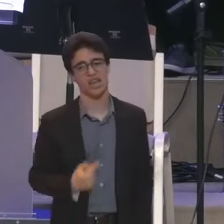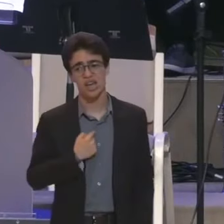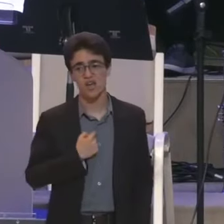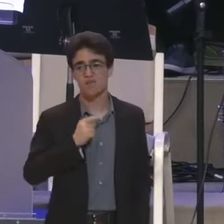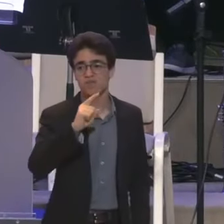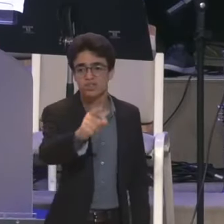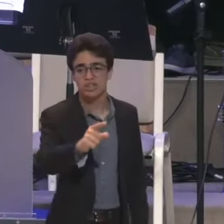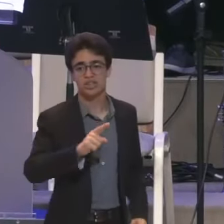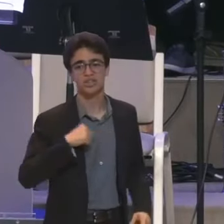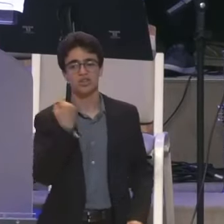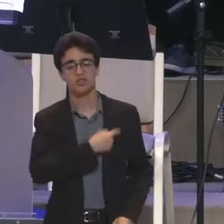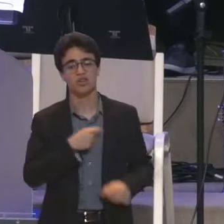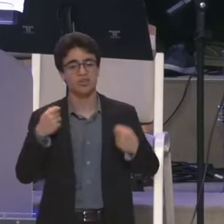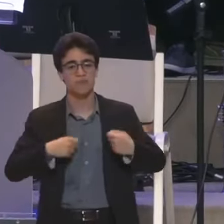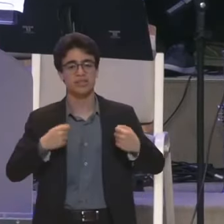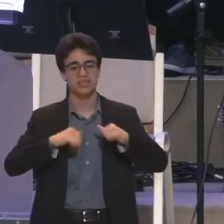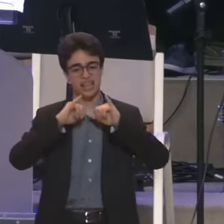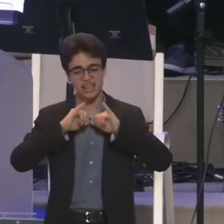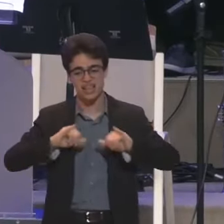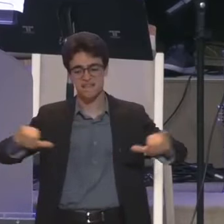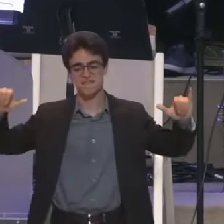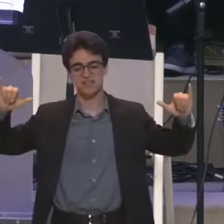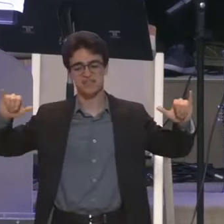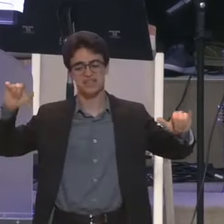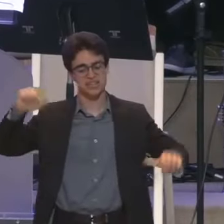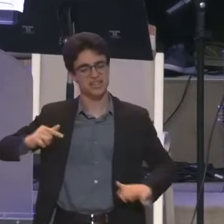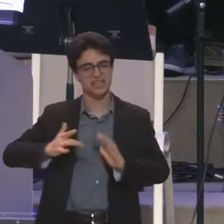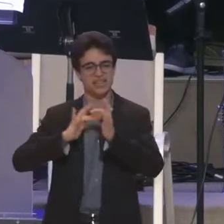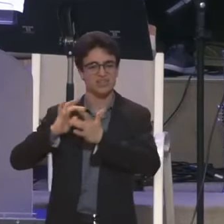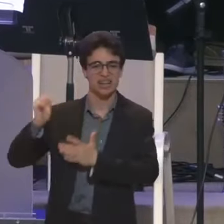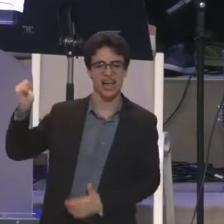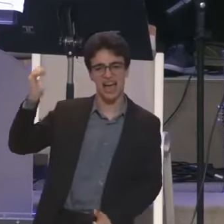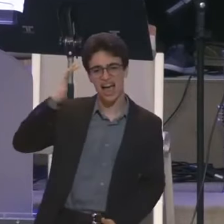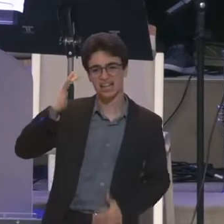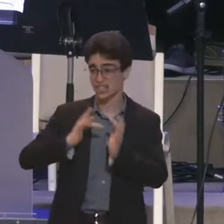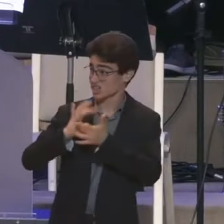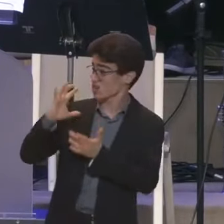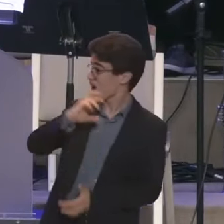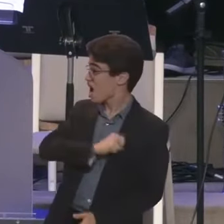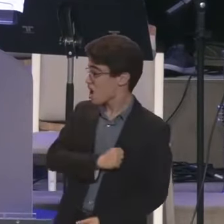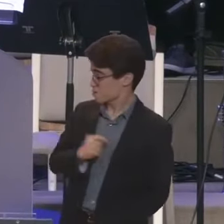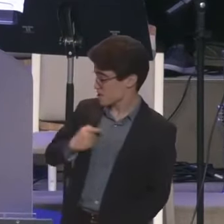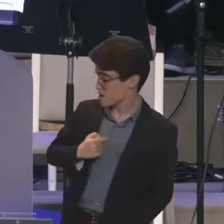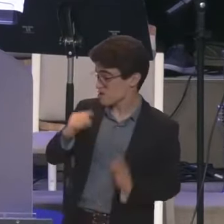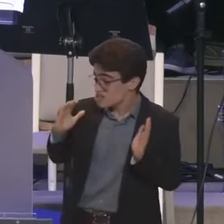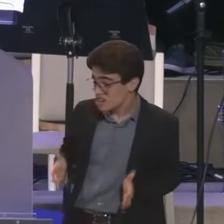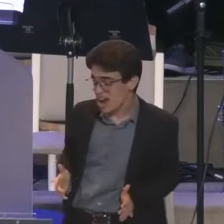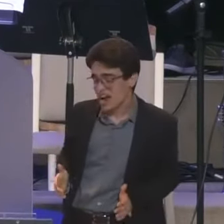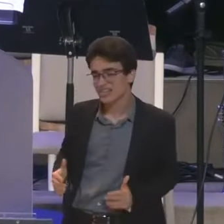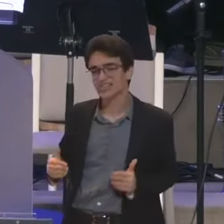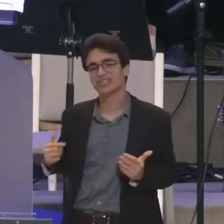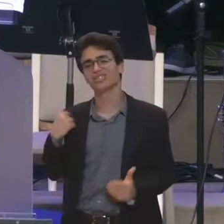os portadores desta graça. Como Cristo nos amou,